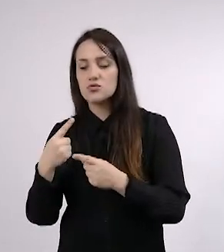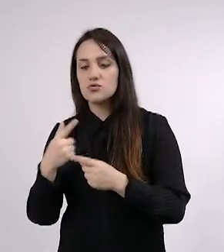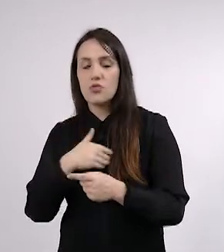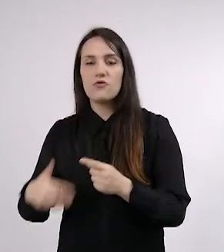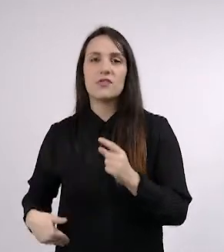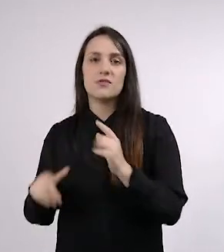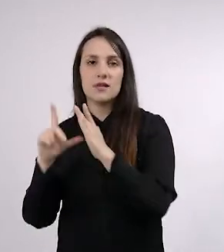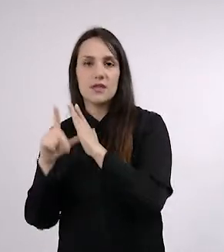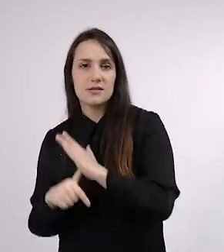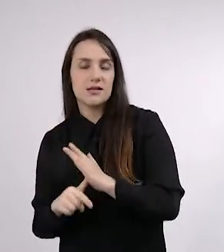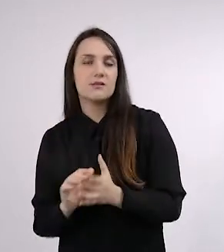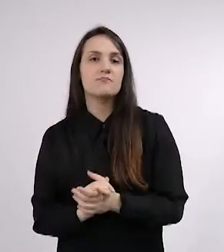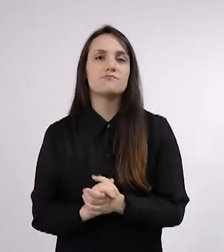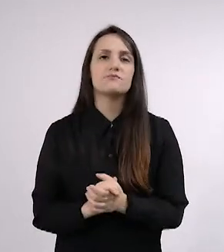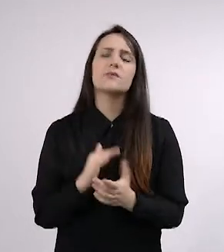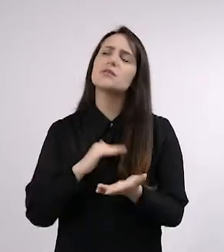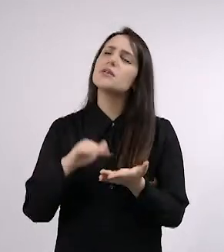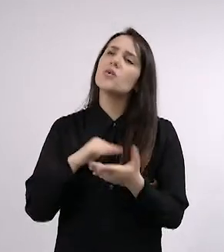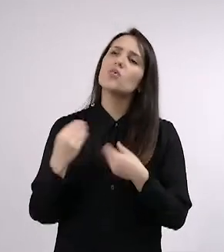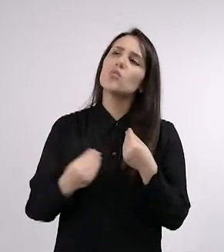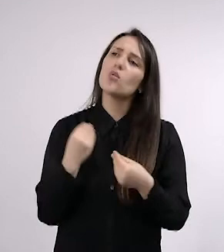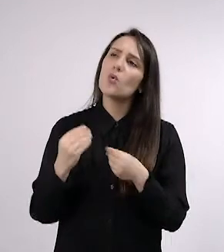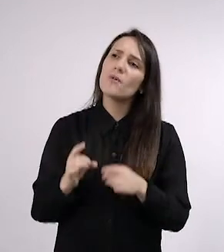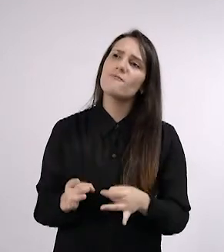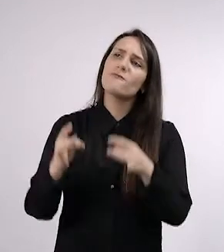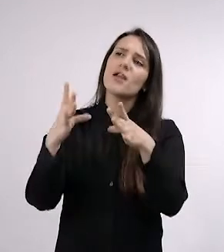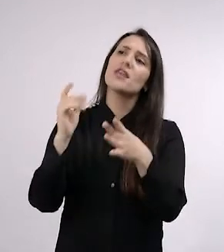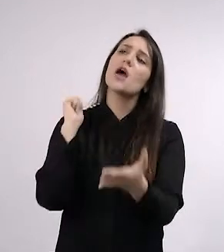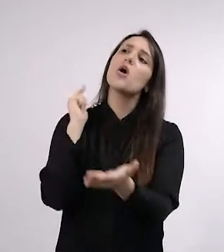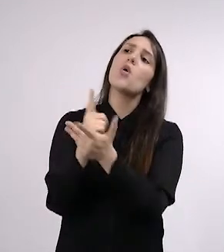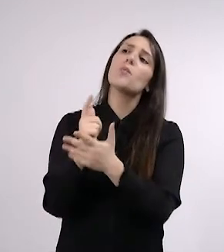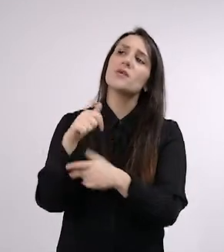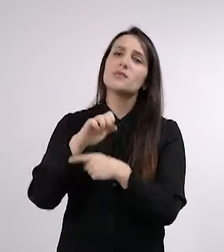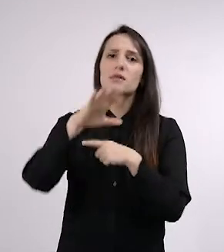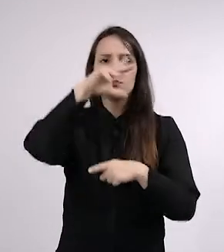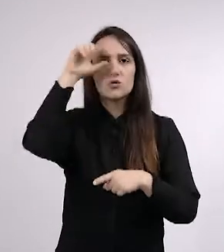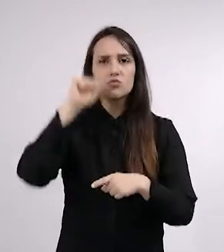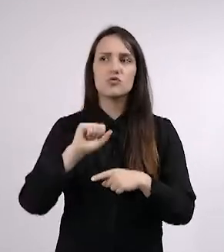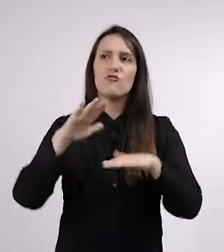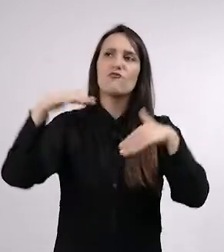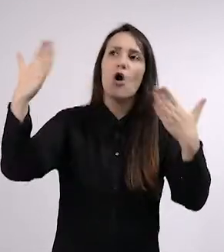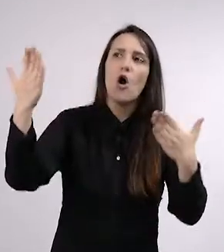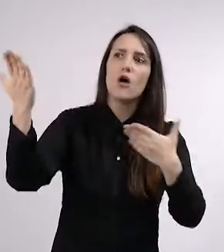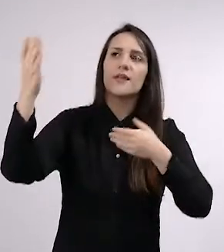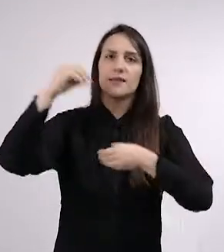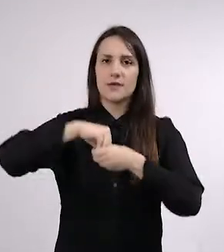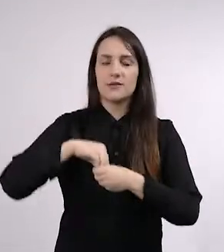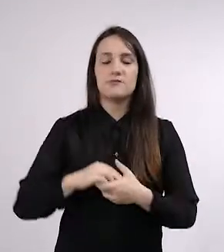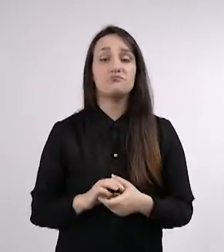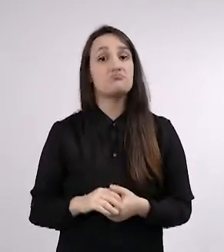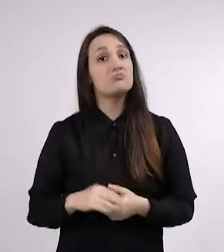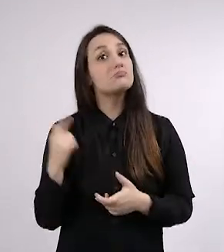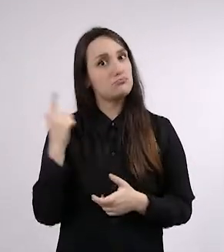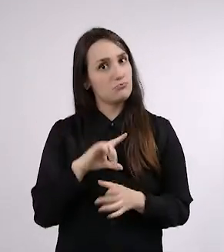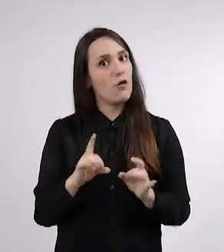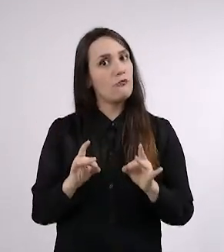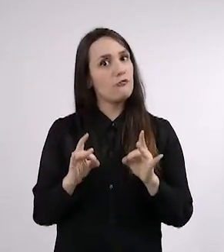está a importação e exportação dos produtos do Mato Grosso do Sul? Estão muito bem. O Mato Grosso do Sul cresceu suas